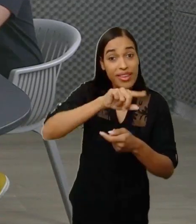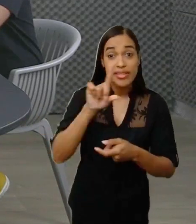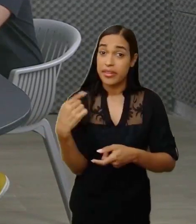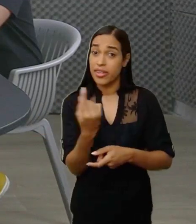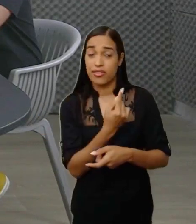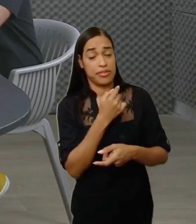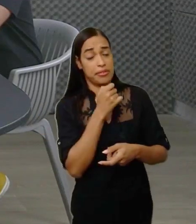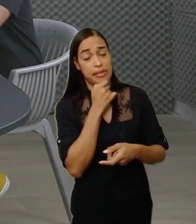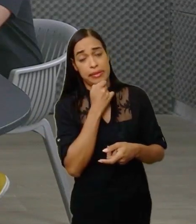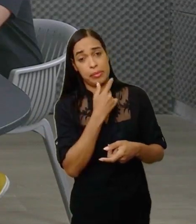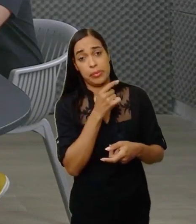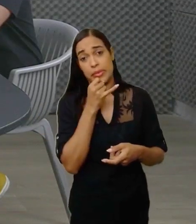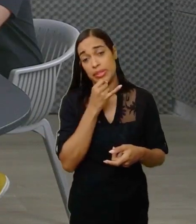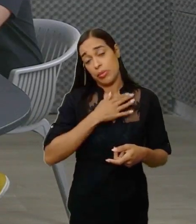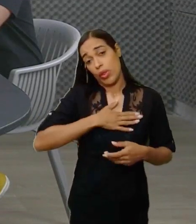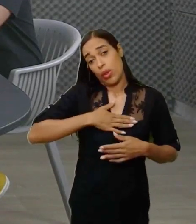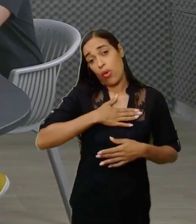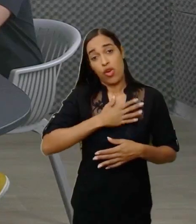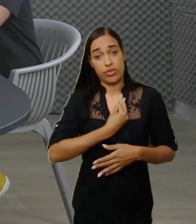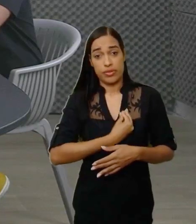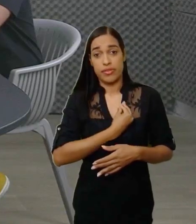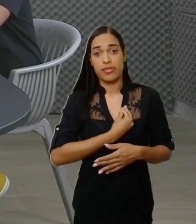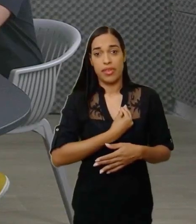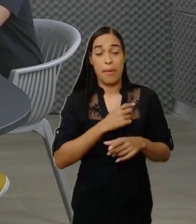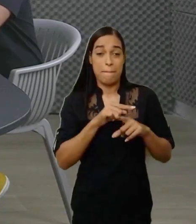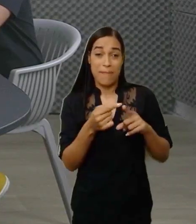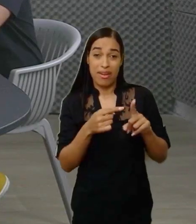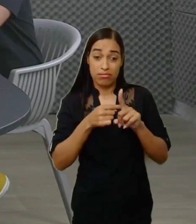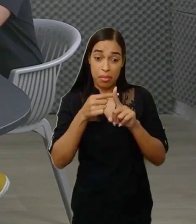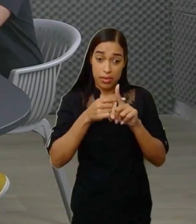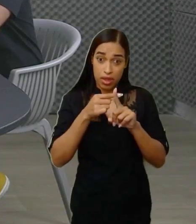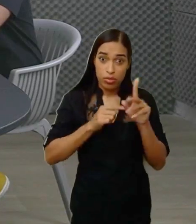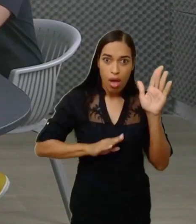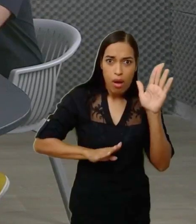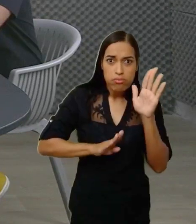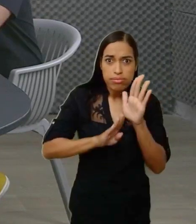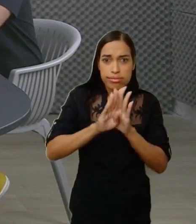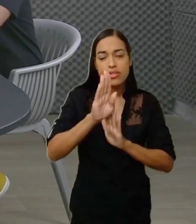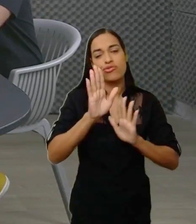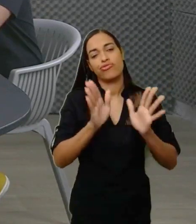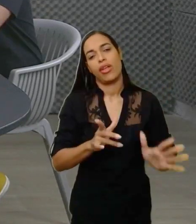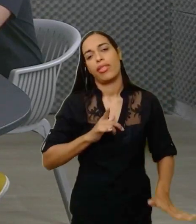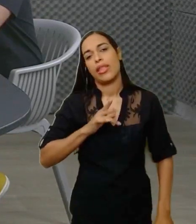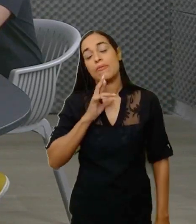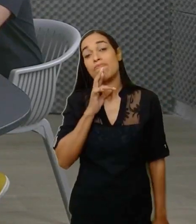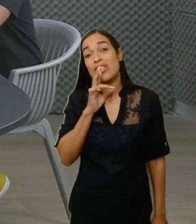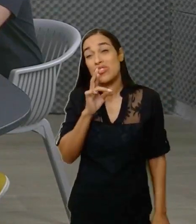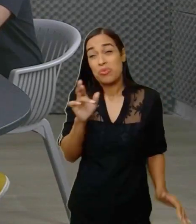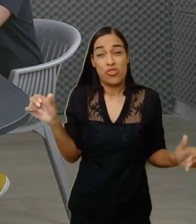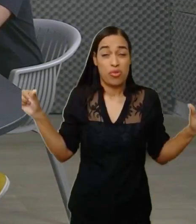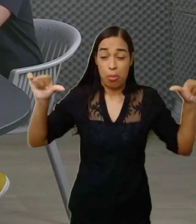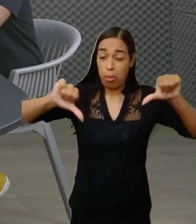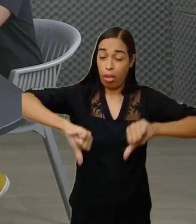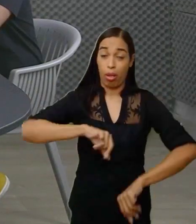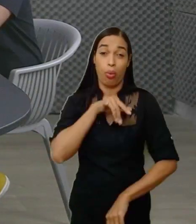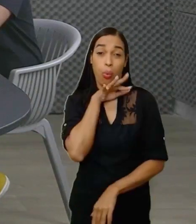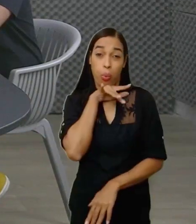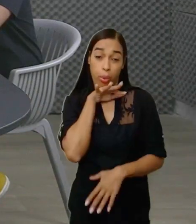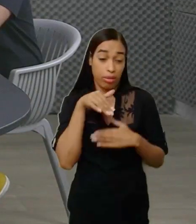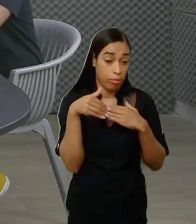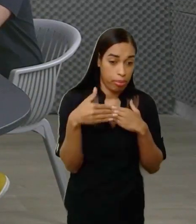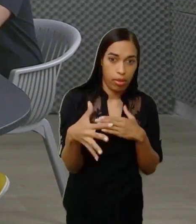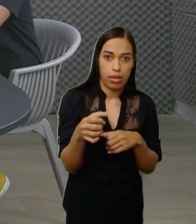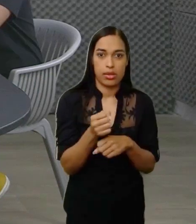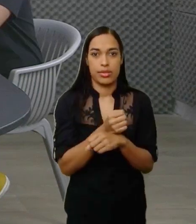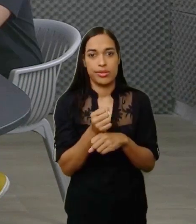hostil. Sim. Mas, em relação ao aquecimento, a probabilidade da gente já ter uma resposta muito negativa nos próximos anos é muito